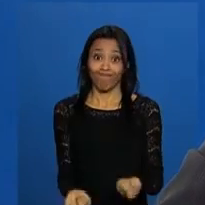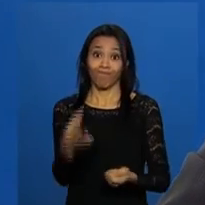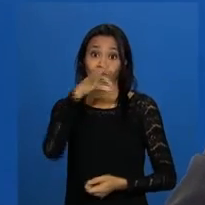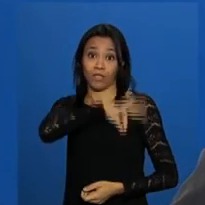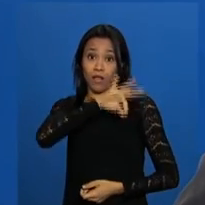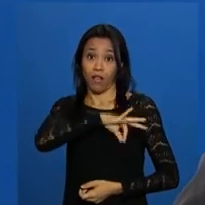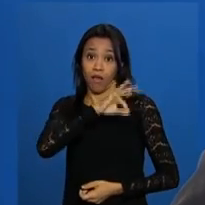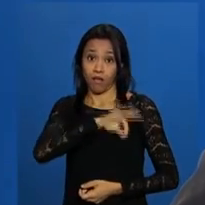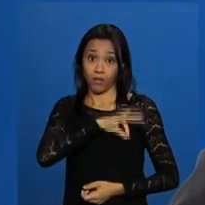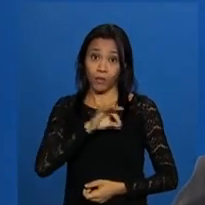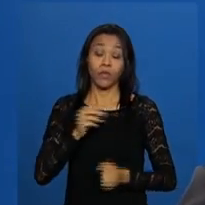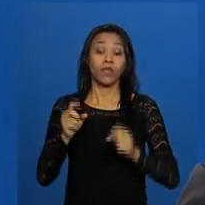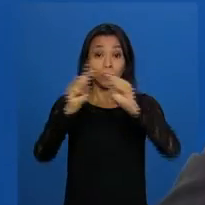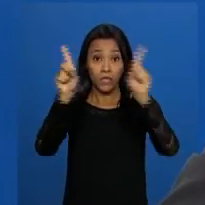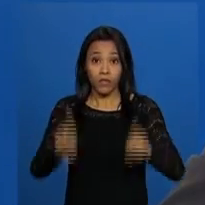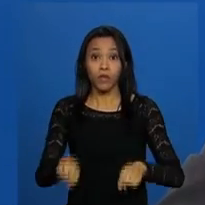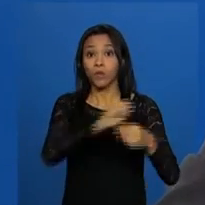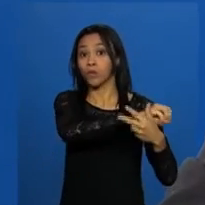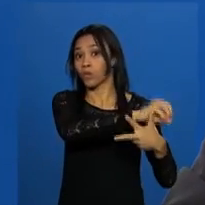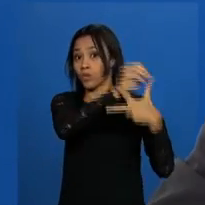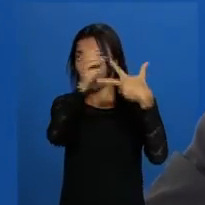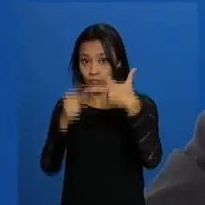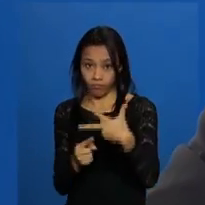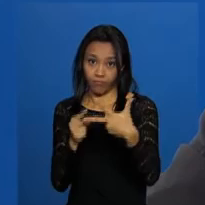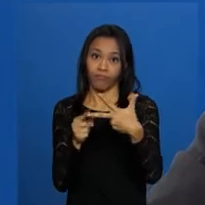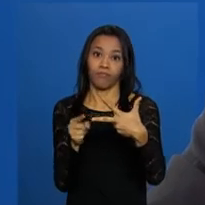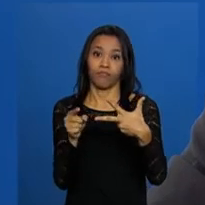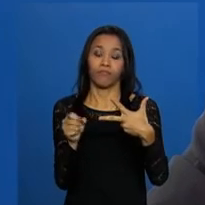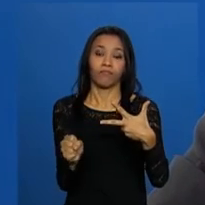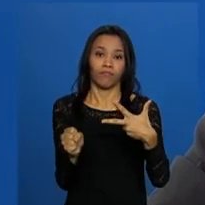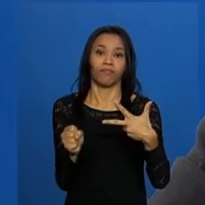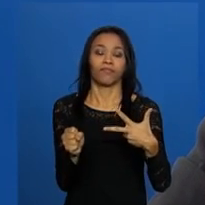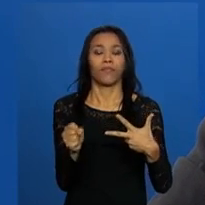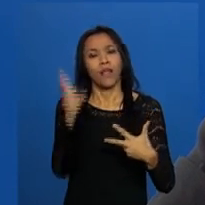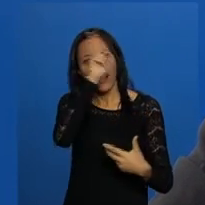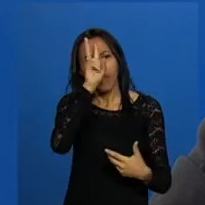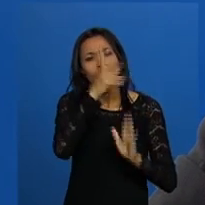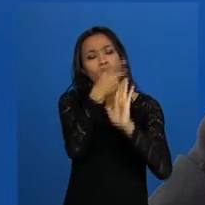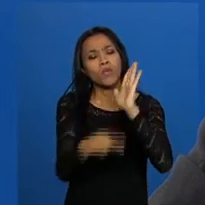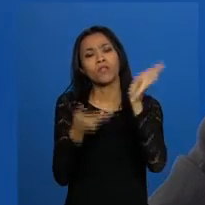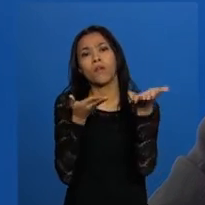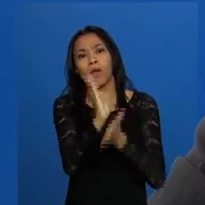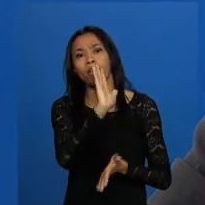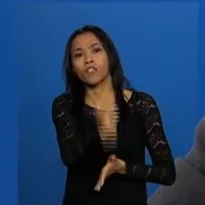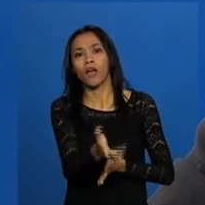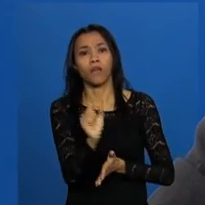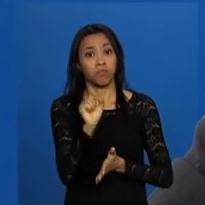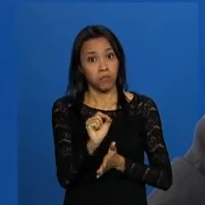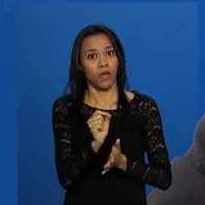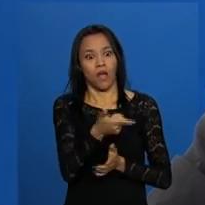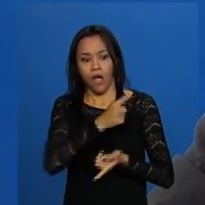poderes. Em primeiro lugar, preciso lembrar que os projetos aprovados foram resultado